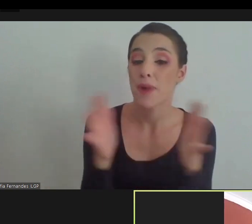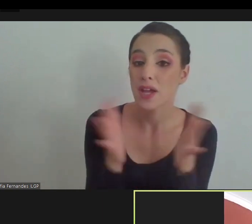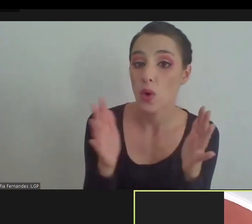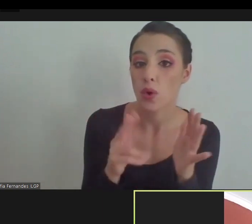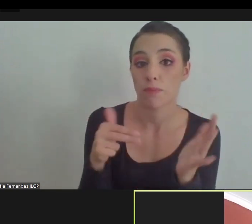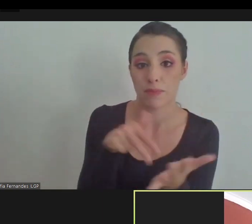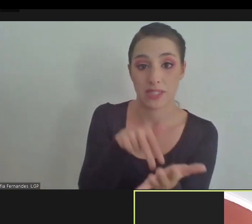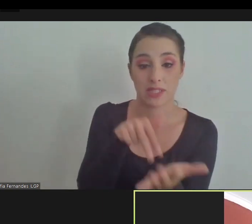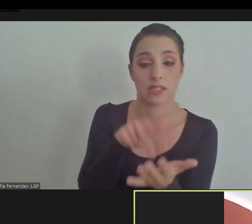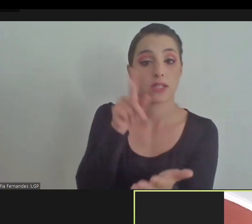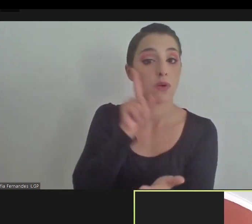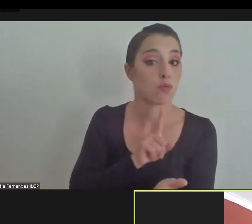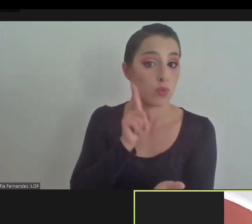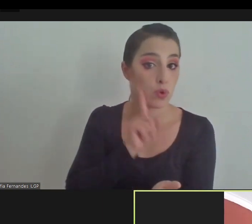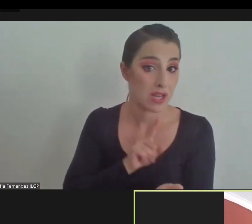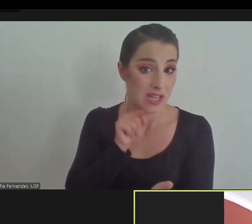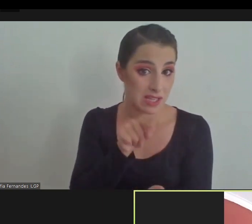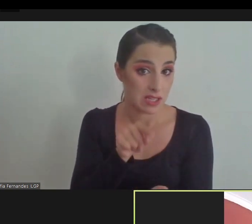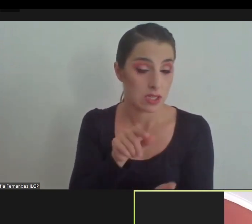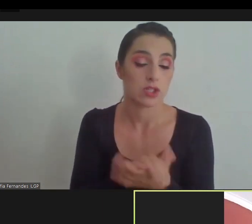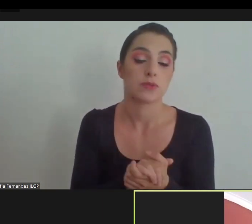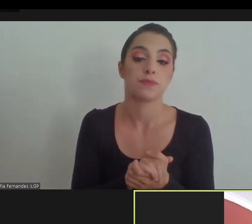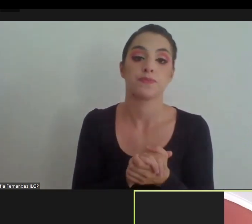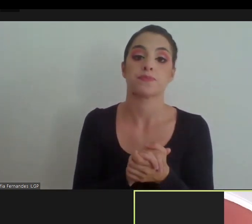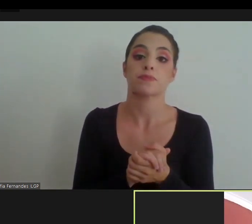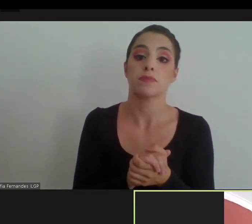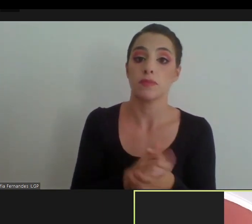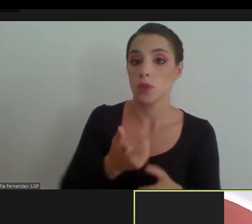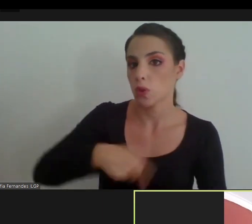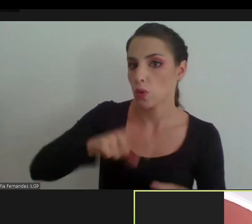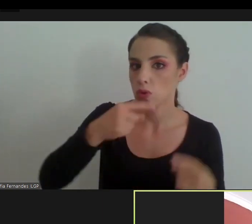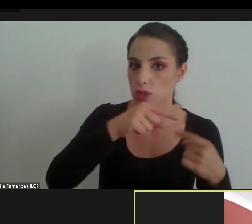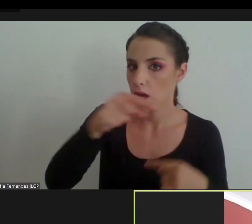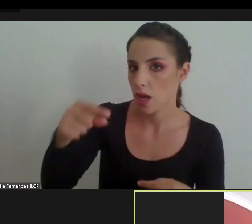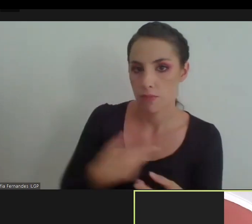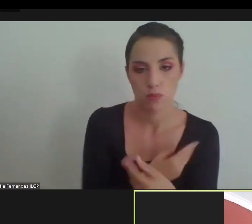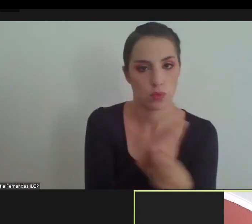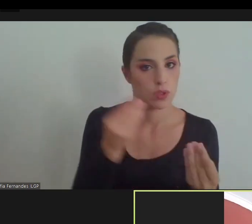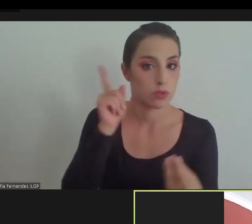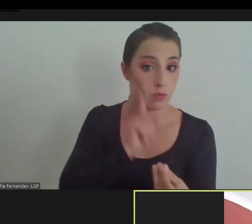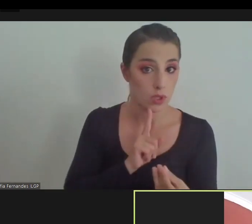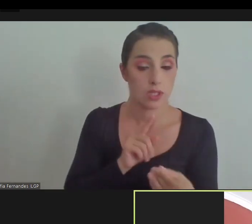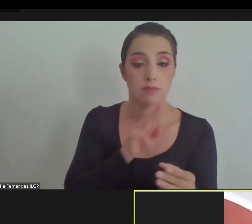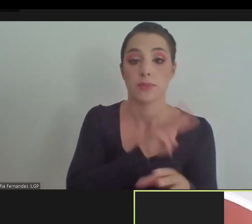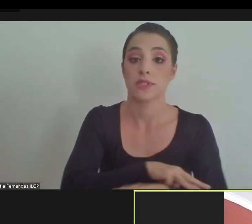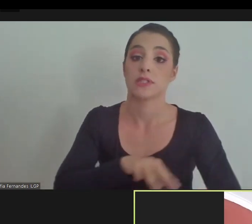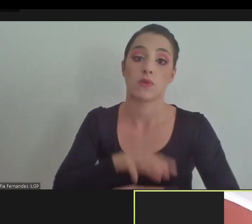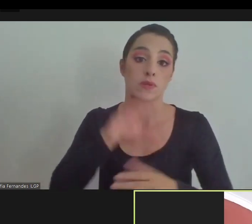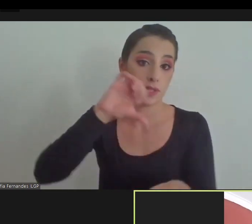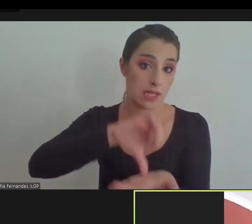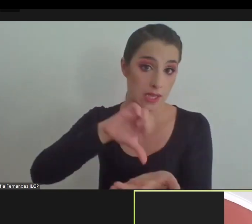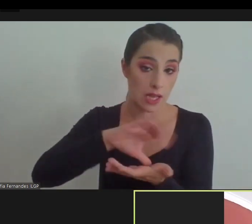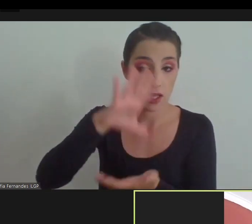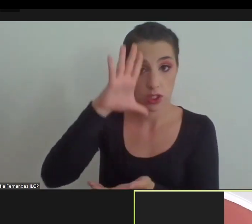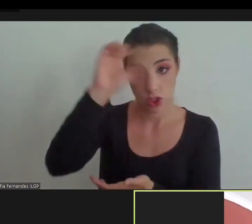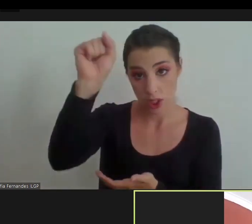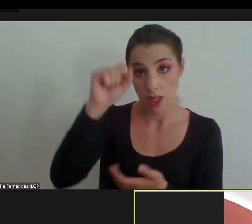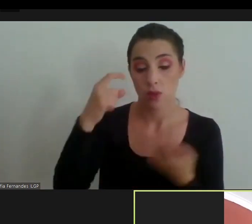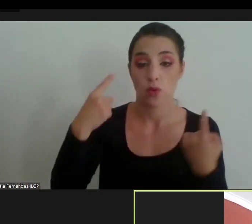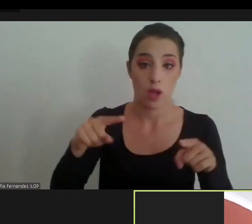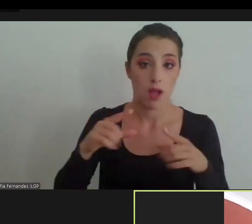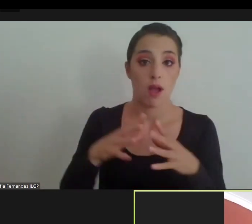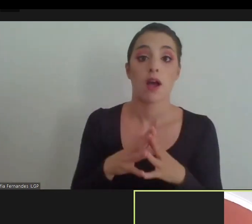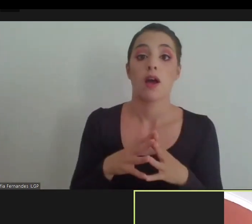das mulheres nos postos de tomada de decisão. Temos muitas mulheres na administração central do Estado, temos a grande